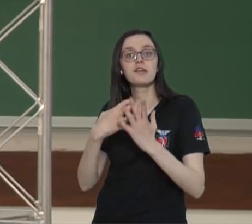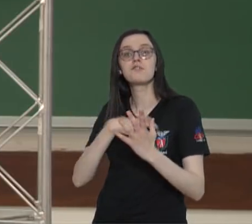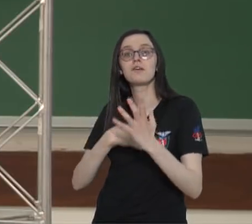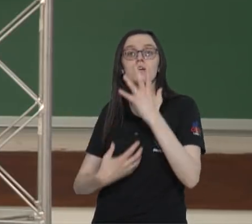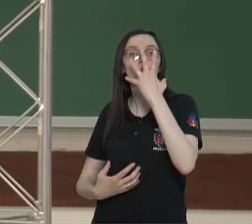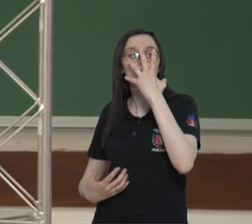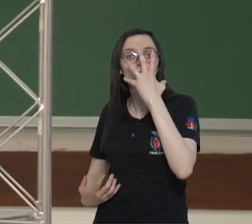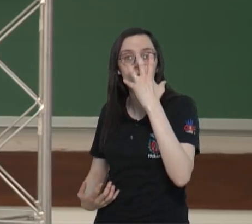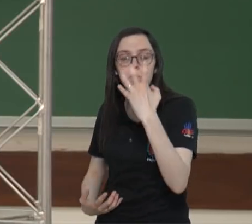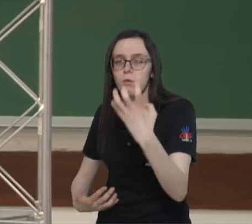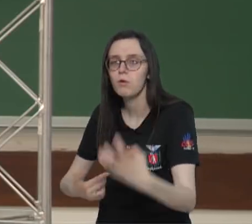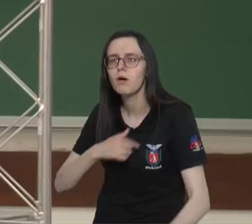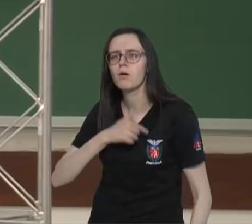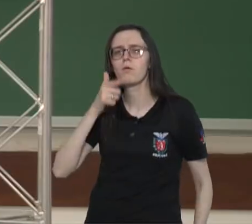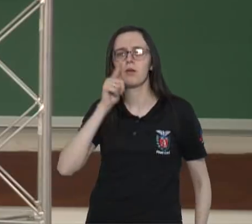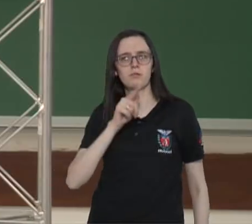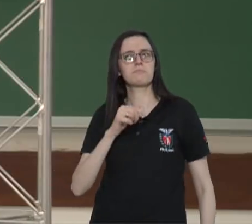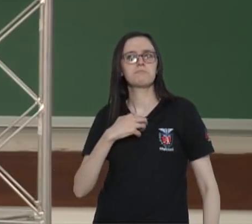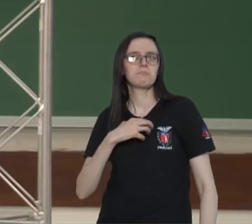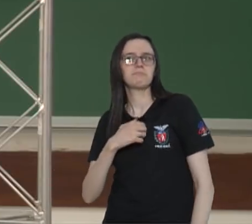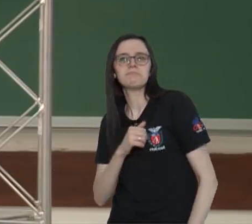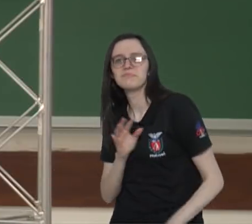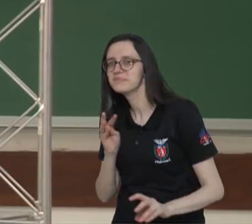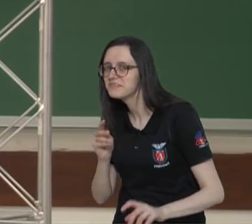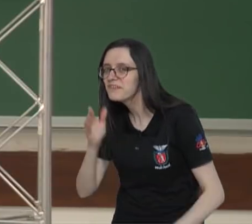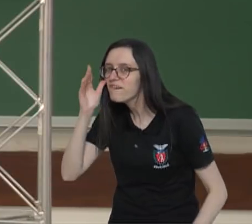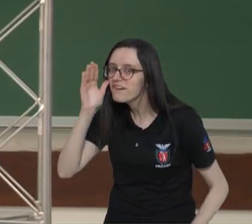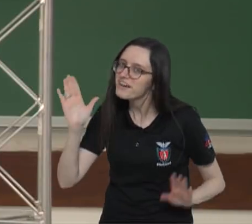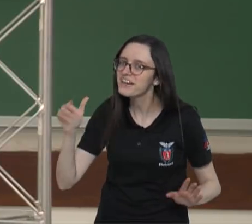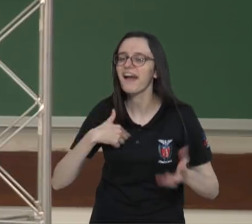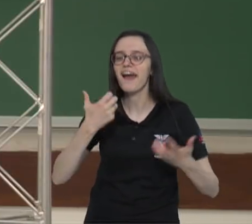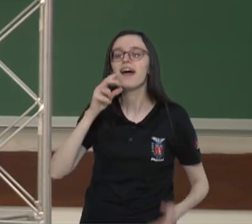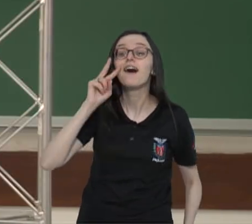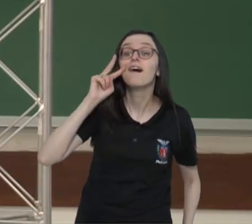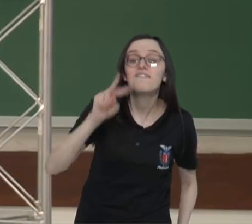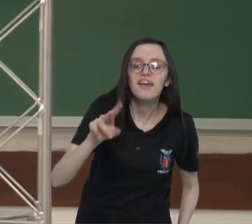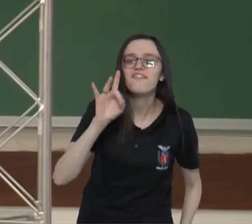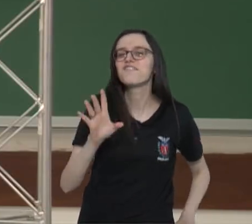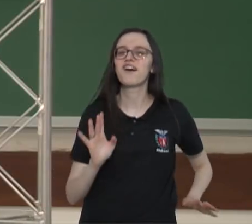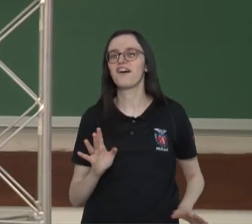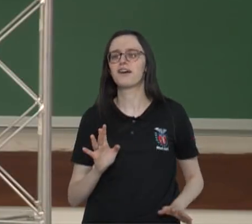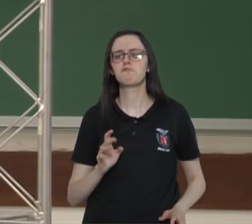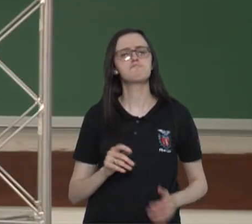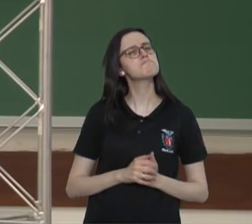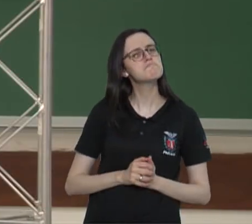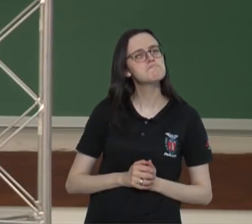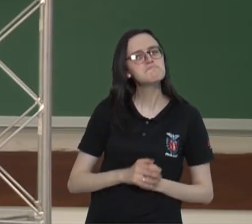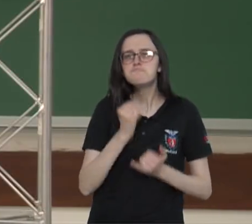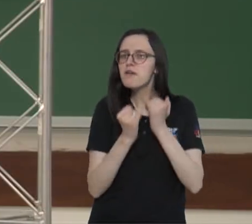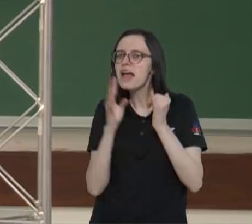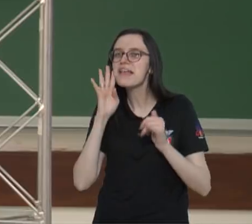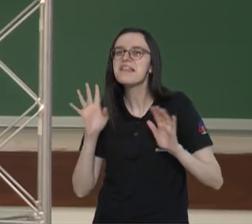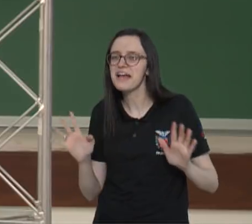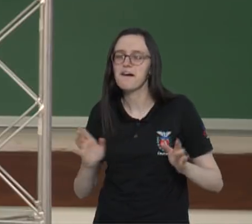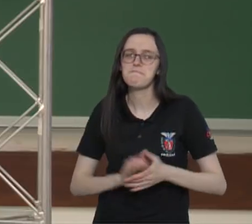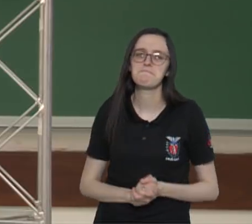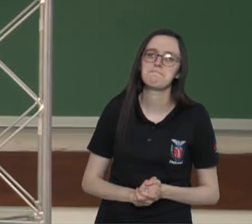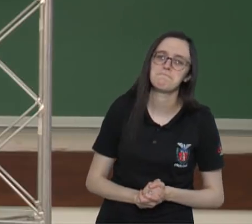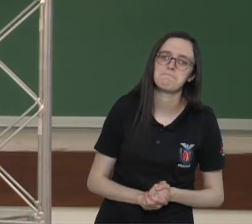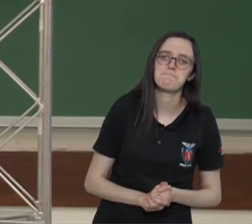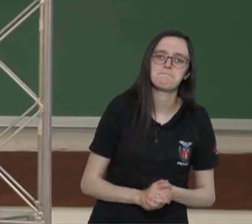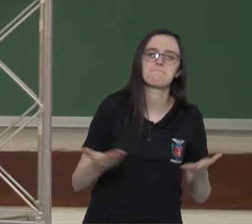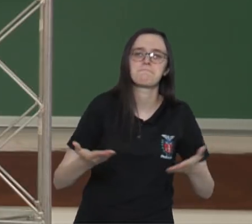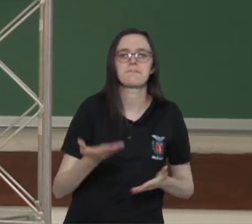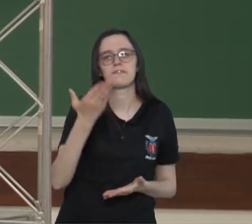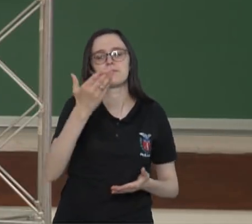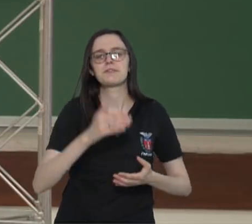ele faz com que você pelo menos sinta curiosidade, queira pelo menos olhar, né? Olha, parece interessante, não é? Então vamos